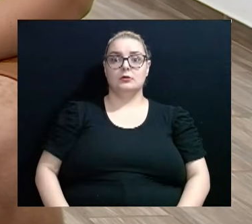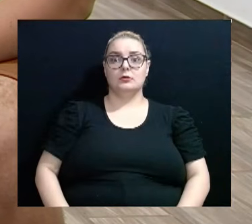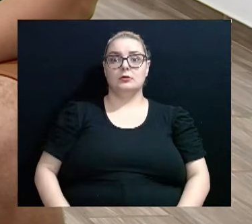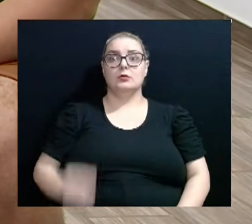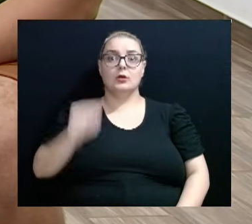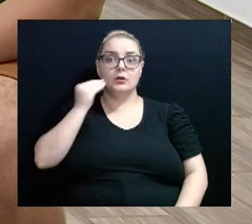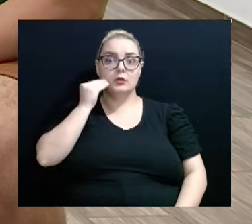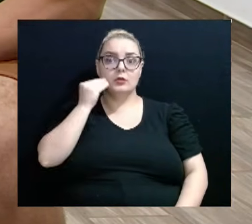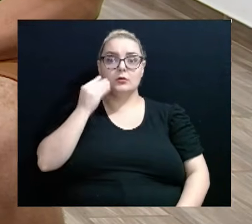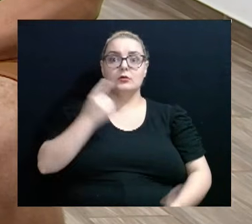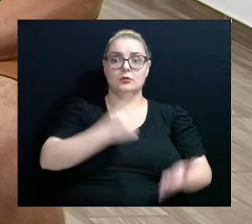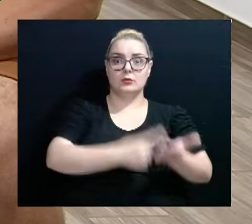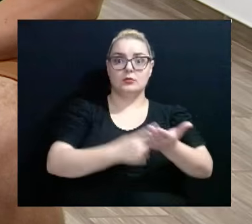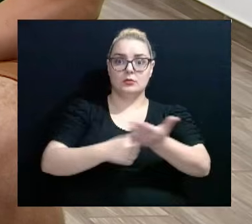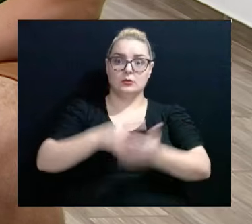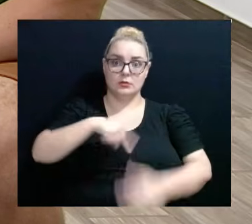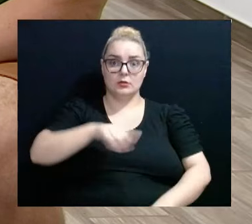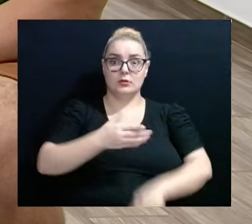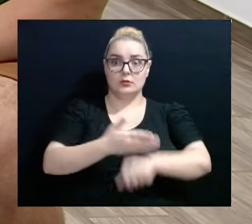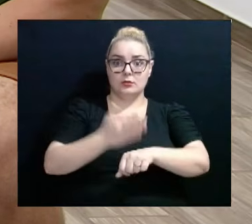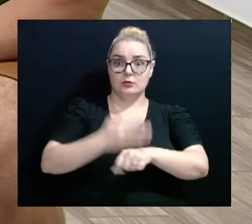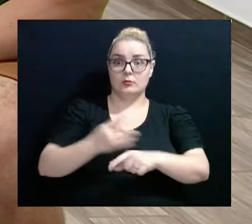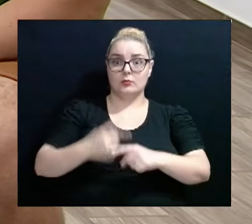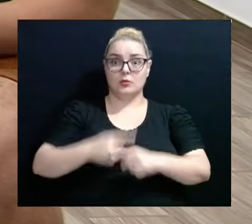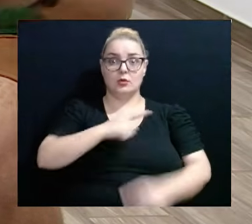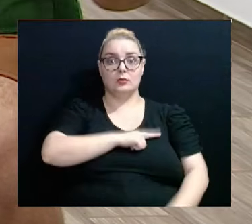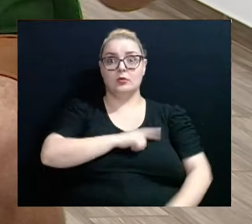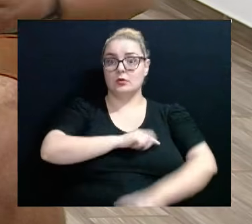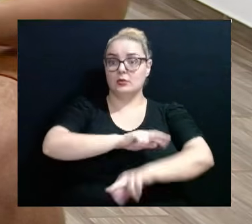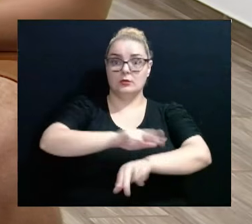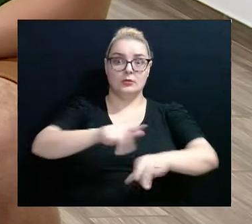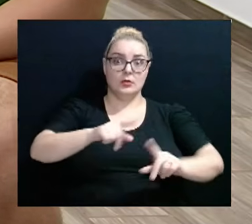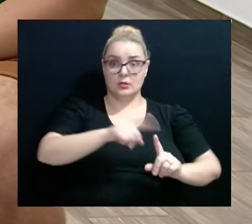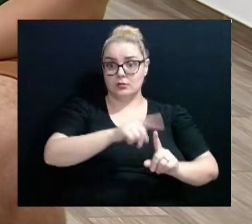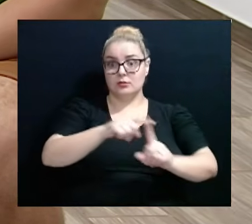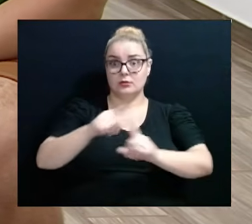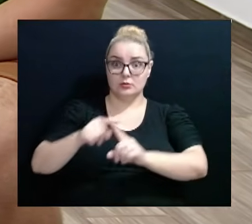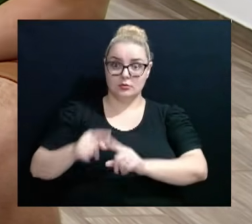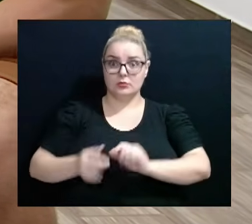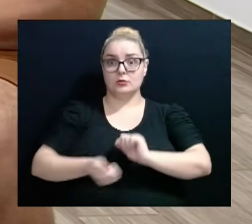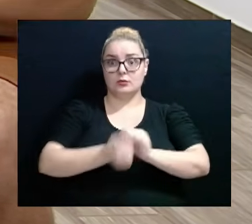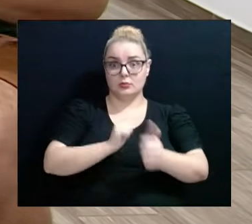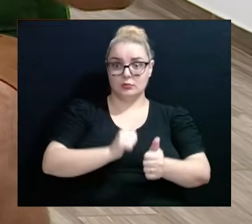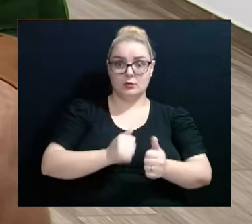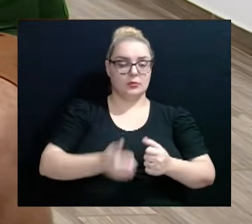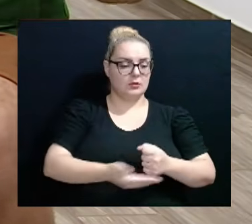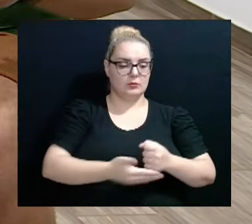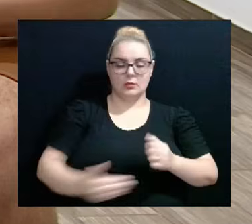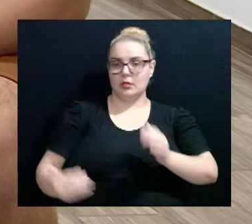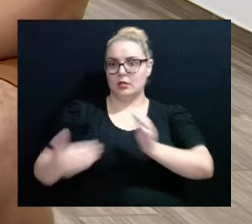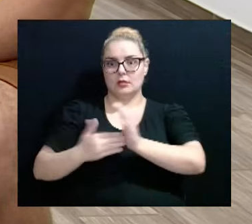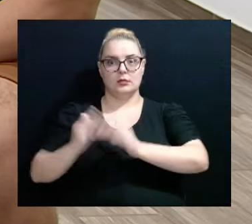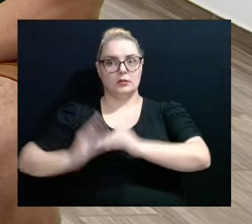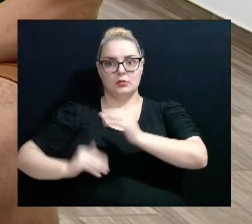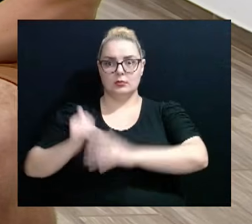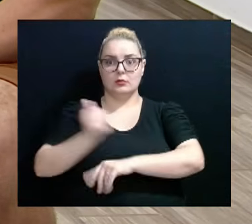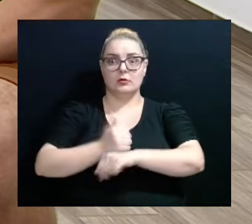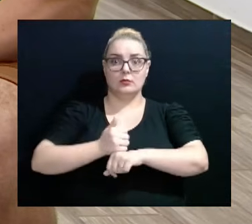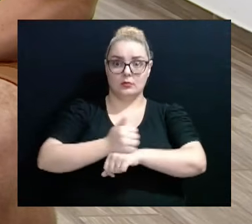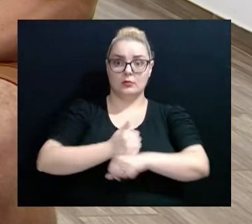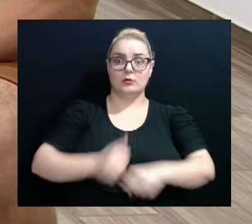acolhem de uma forma muito positiva. A gente tem até alinhado alguns horários, né, noturnos para poder treinar